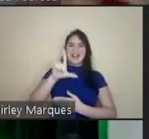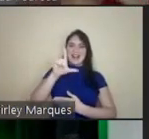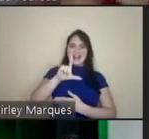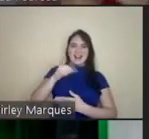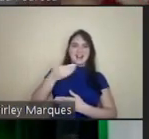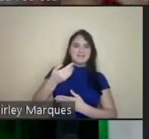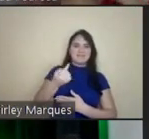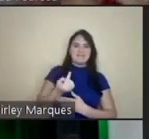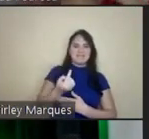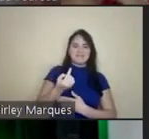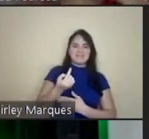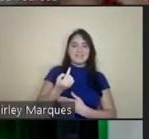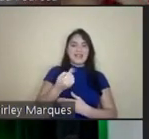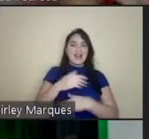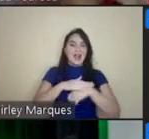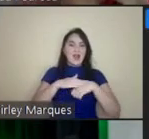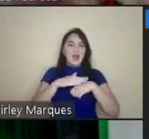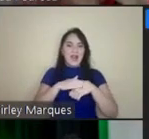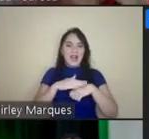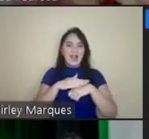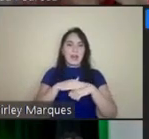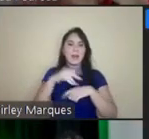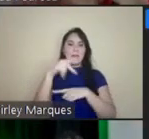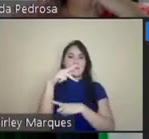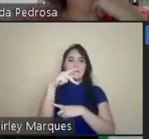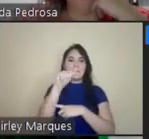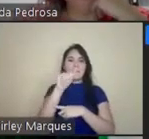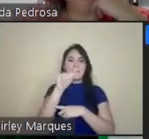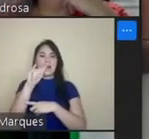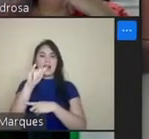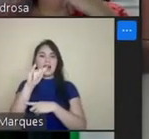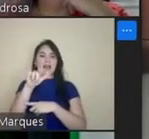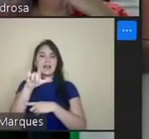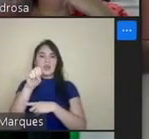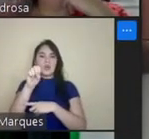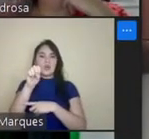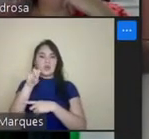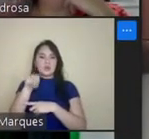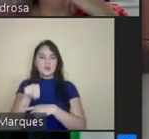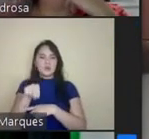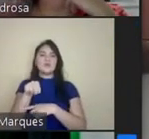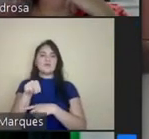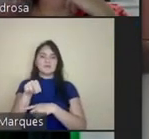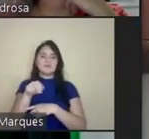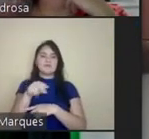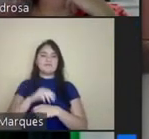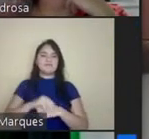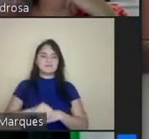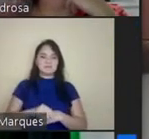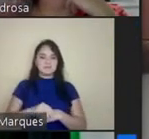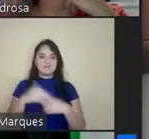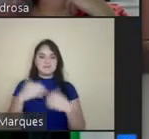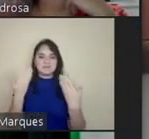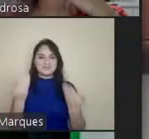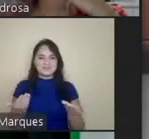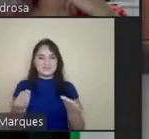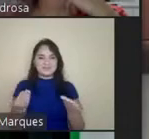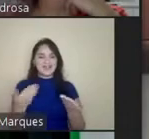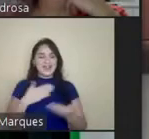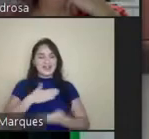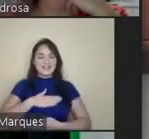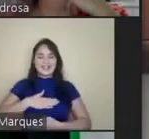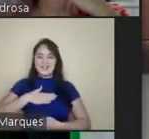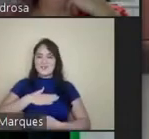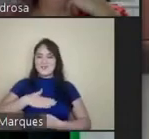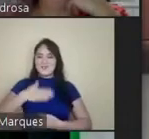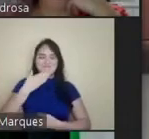com o nosso querido Maílson, né? Que estava presente junto com a gente. E a satisfação é a melhor